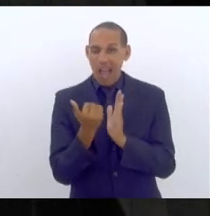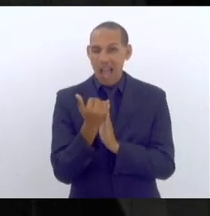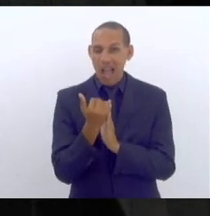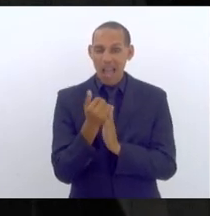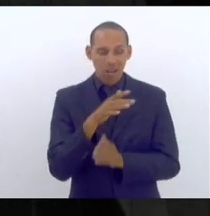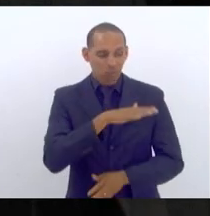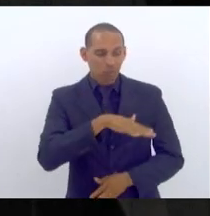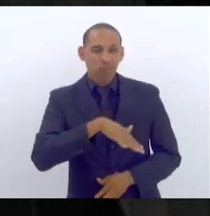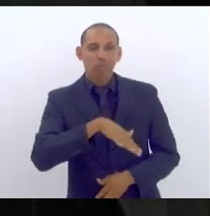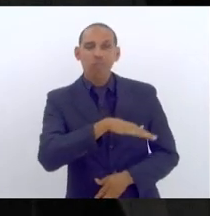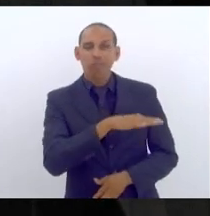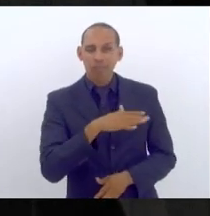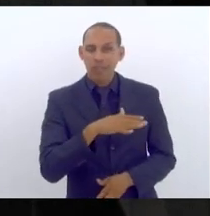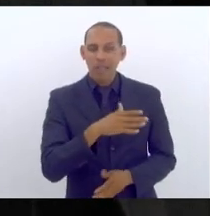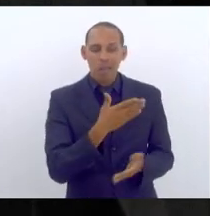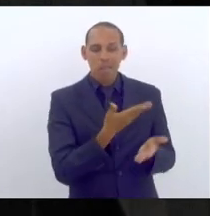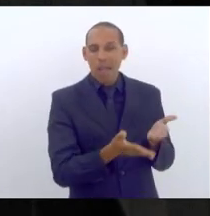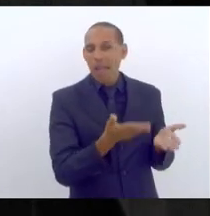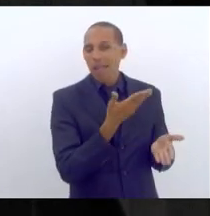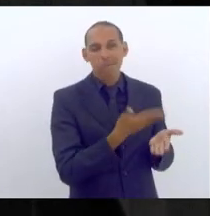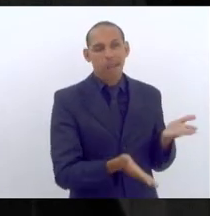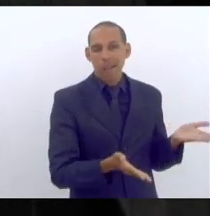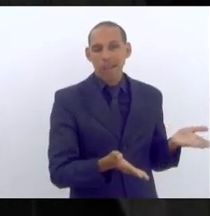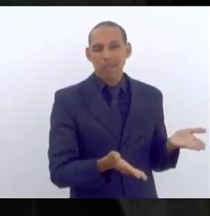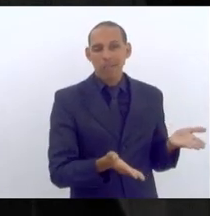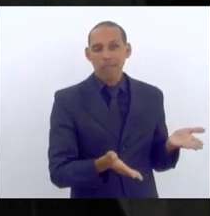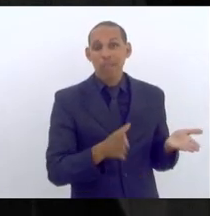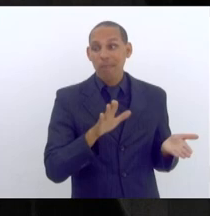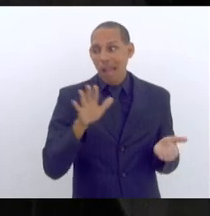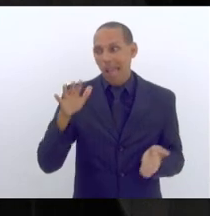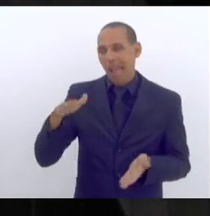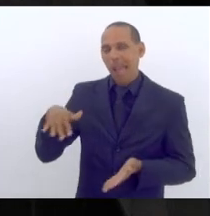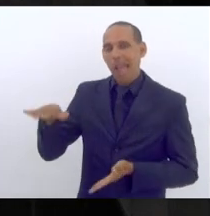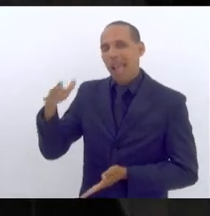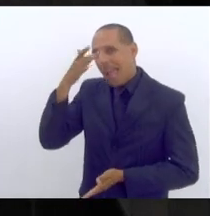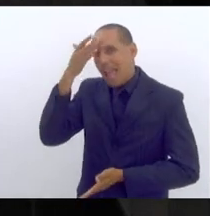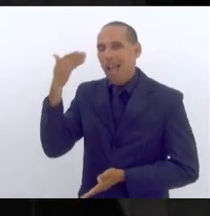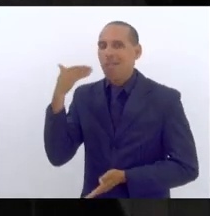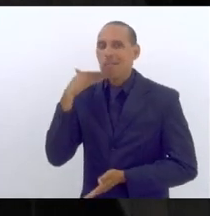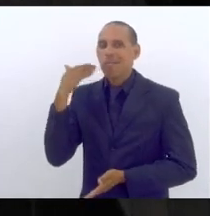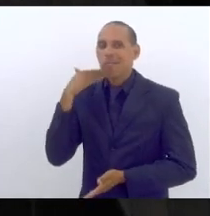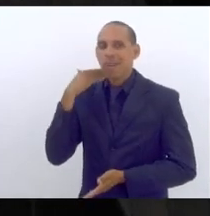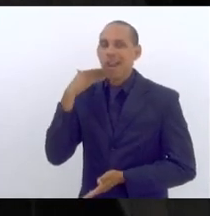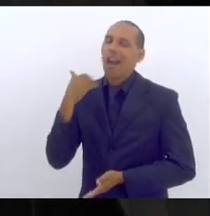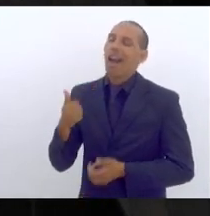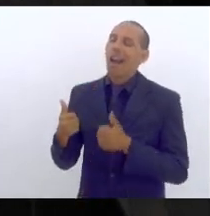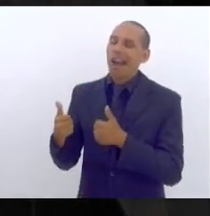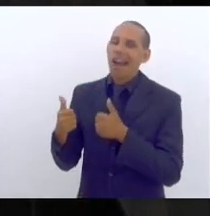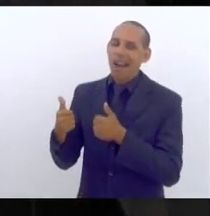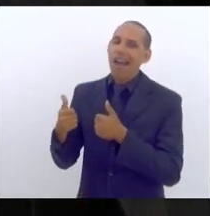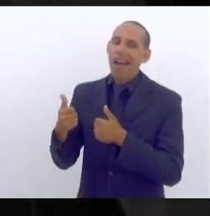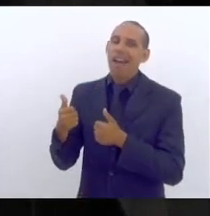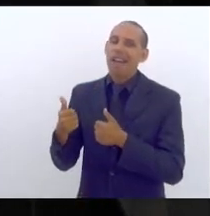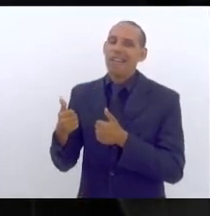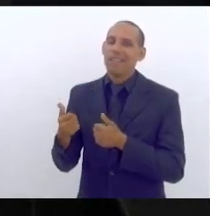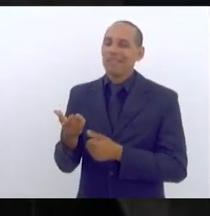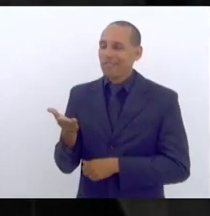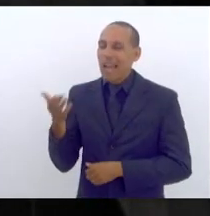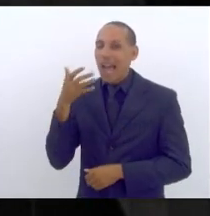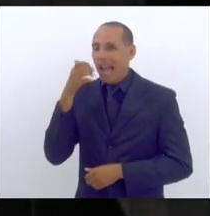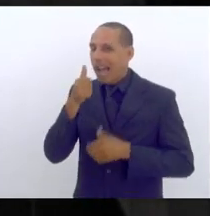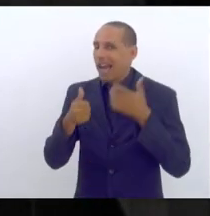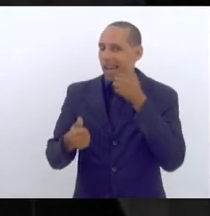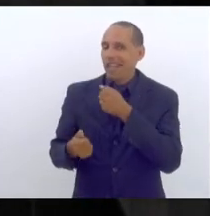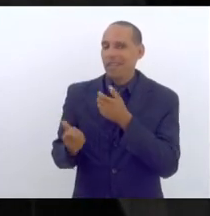o povo é sempre o jogo do perde perde para os banqueiros Será sempre o jogo do